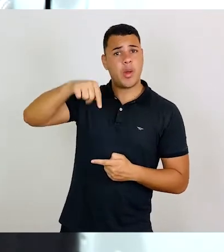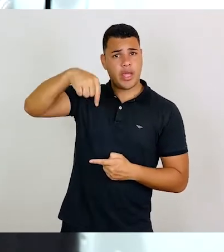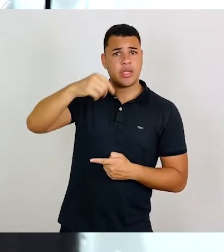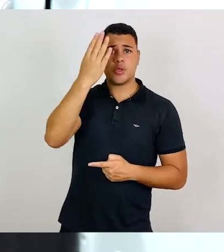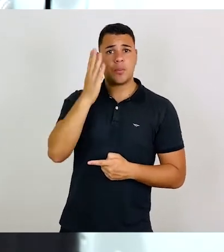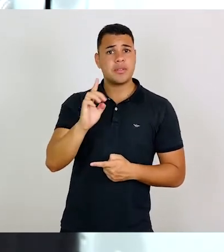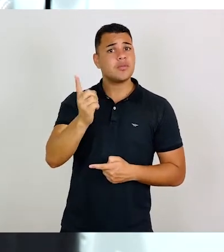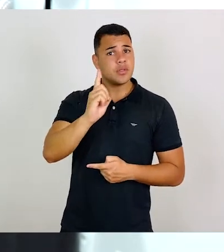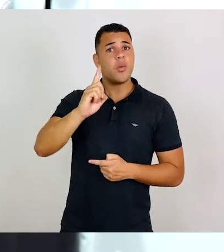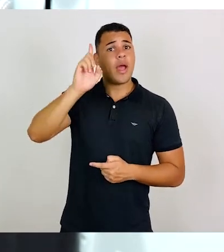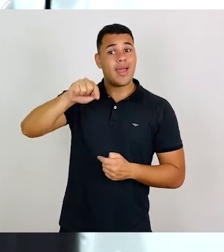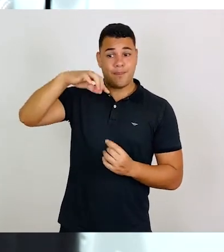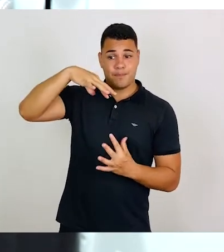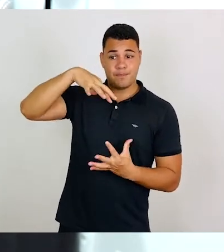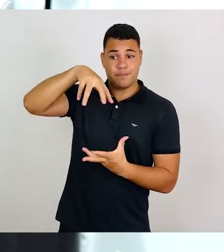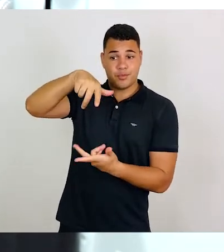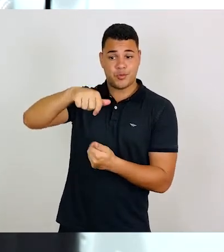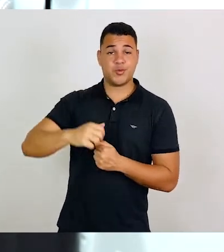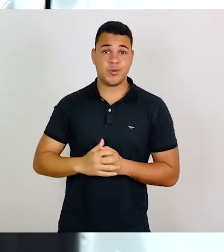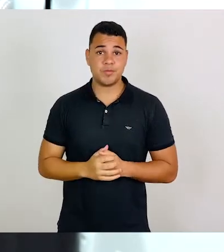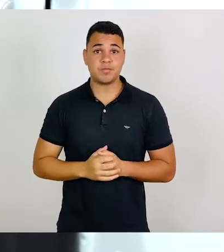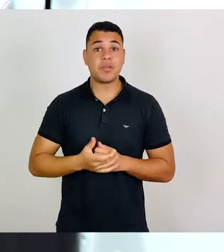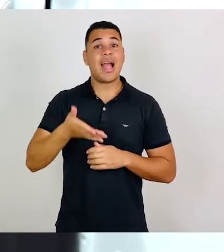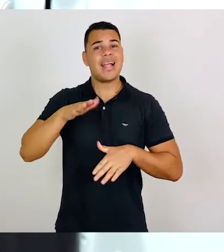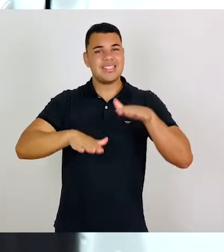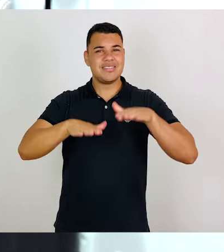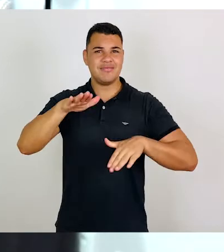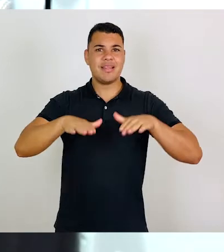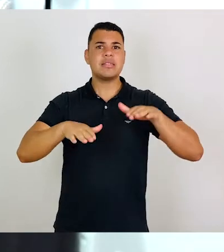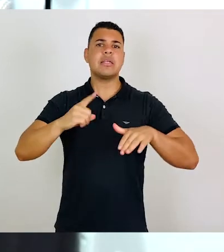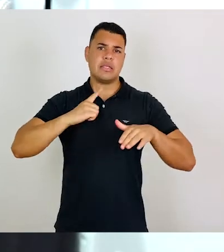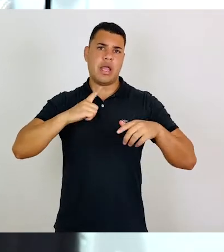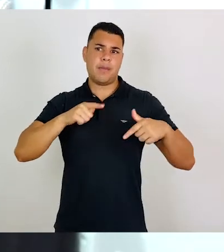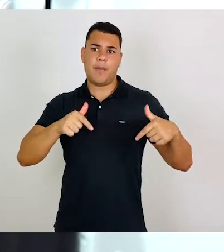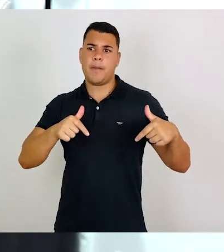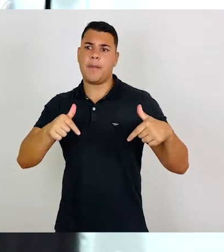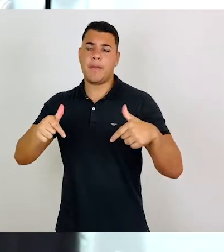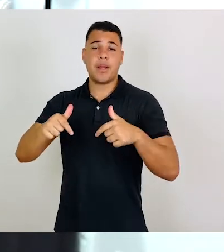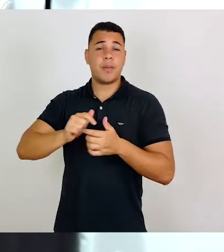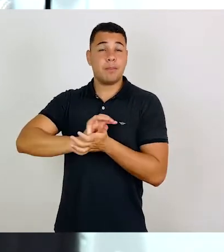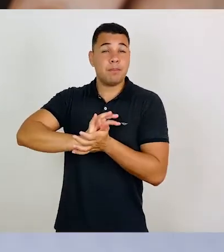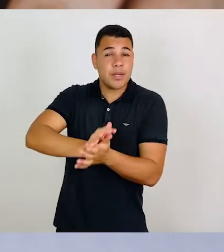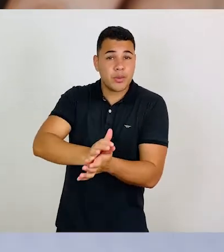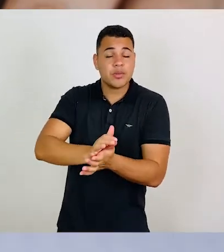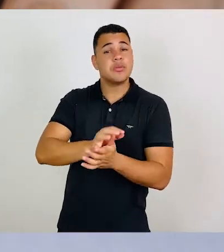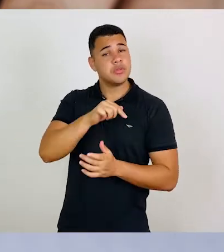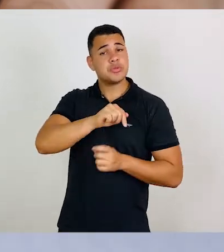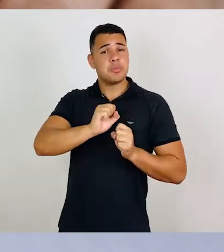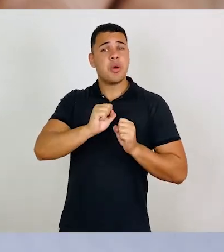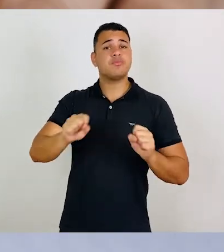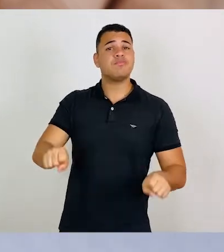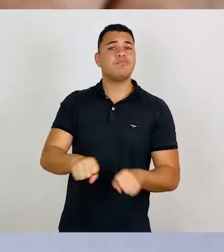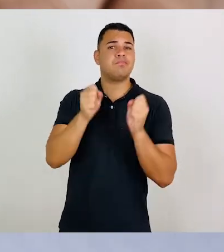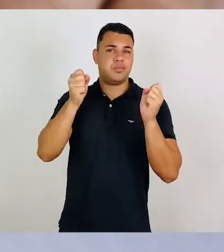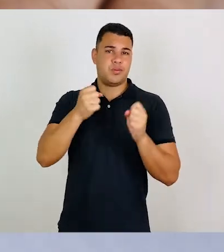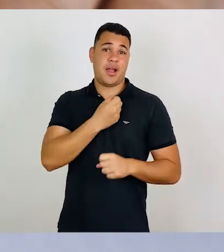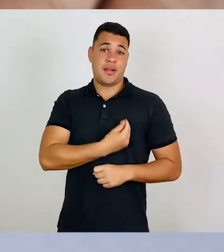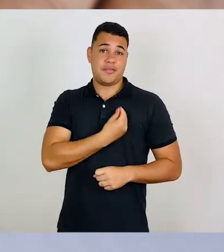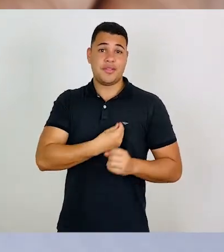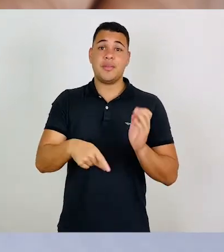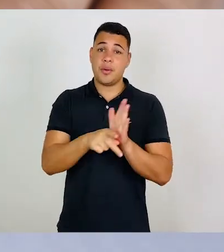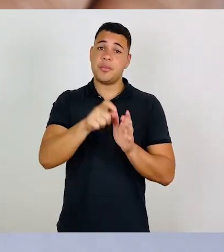com deficiência em várias partes do mundo, né? Não diz respeito só ao Brasil. Essa